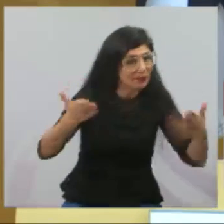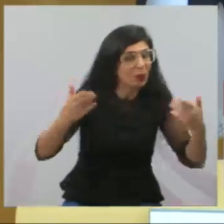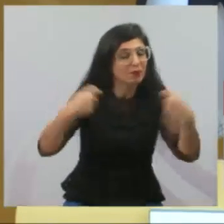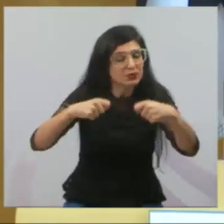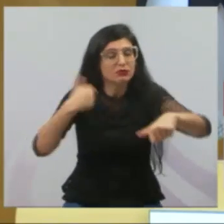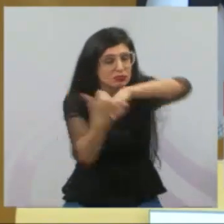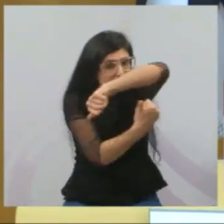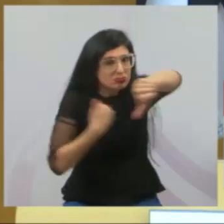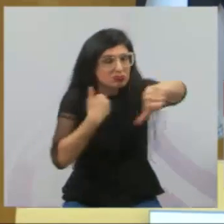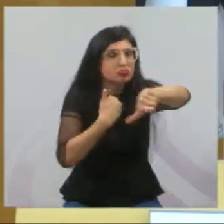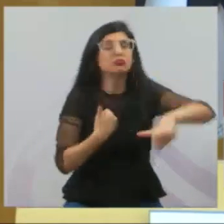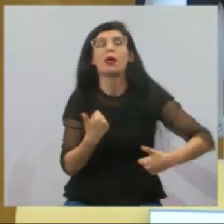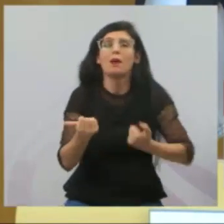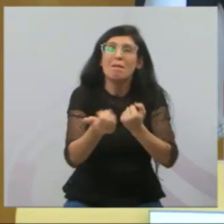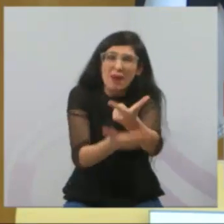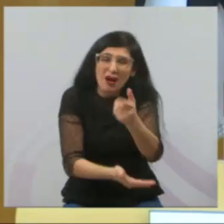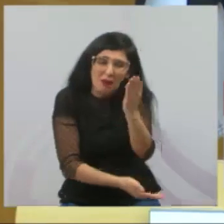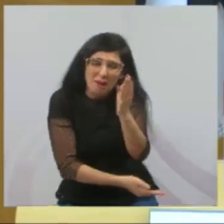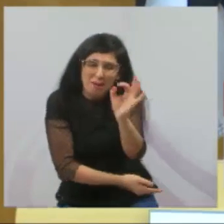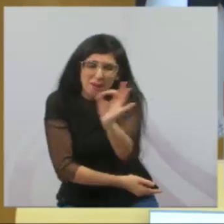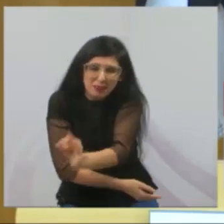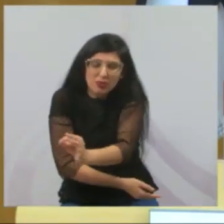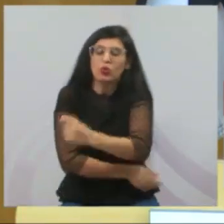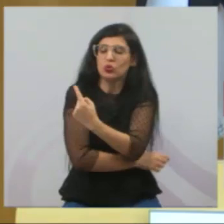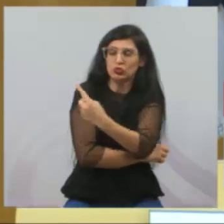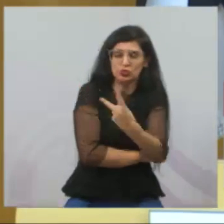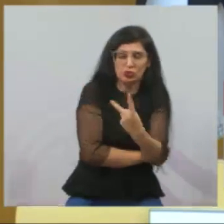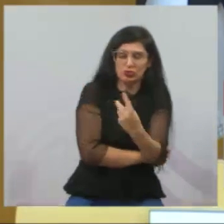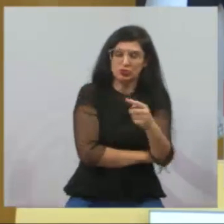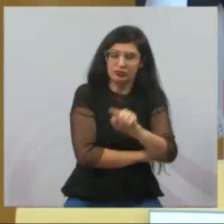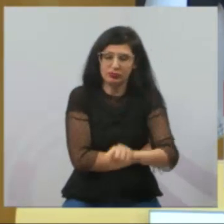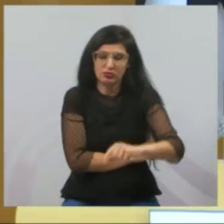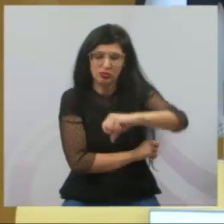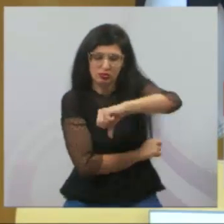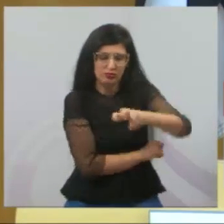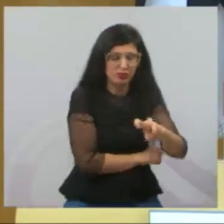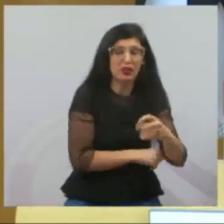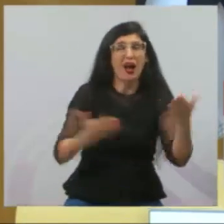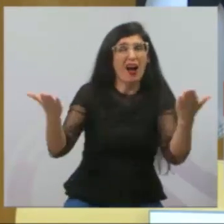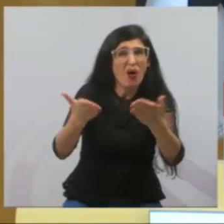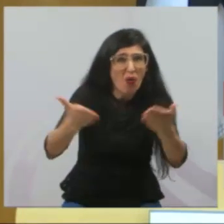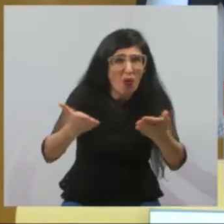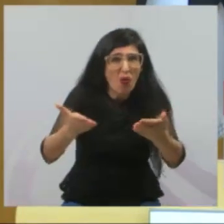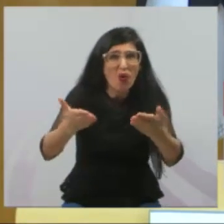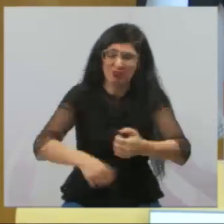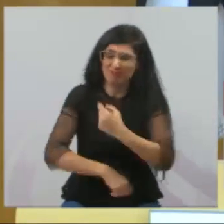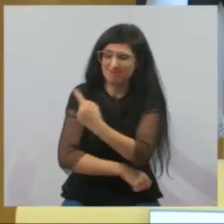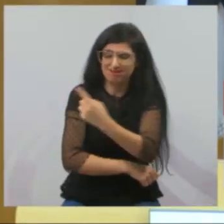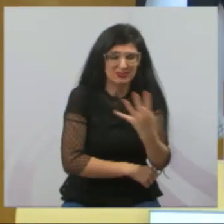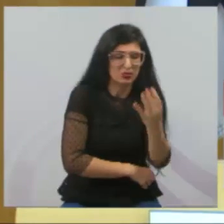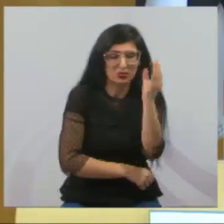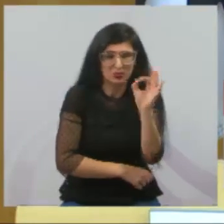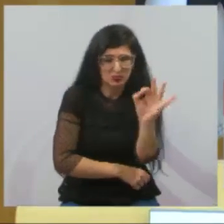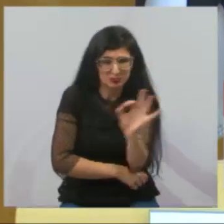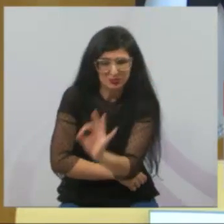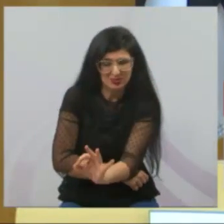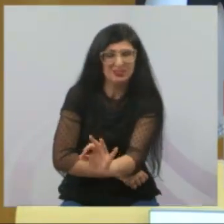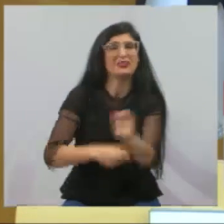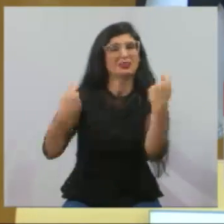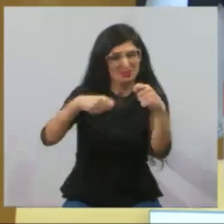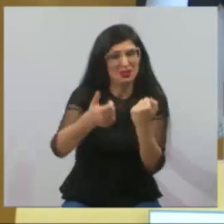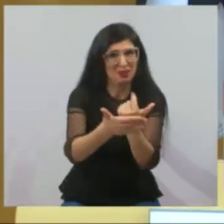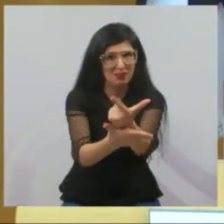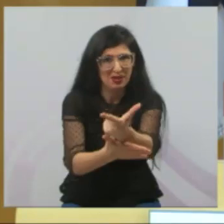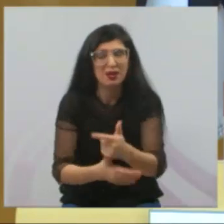da alíquota de contribuição previdenciária de 12,95% para 14% gera um impacto financeiro aos servidores